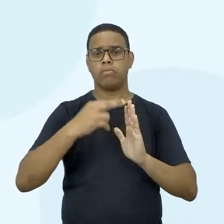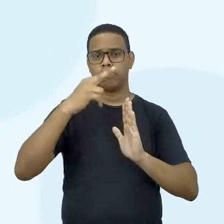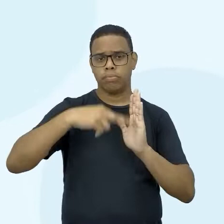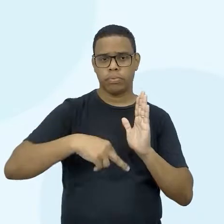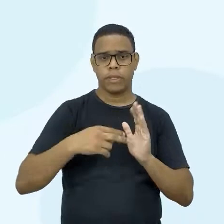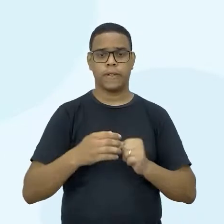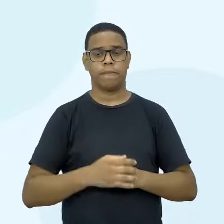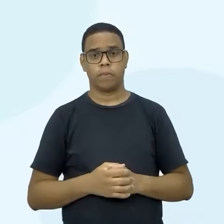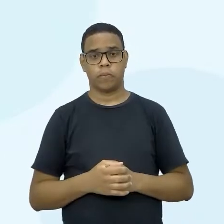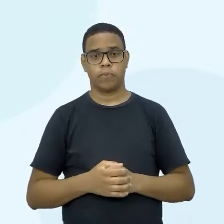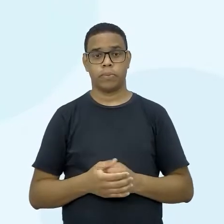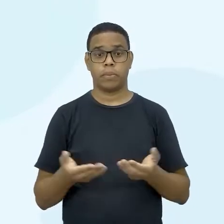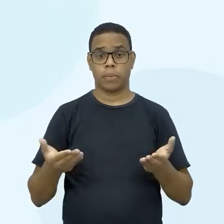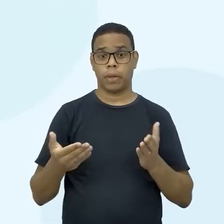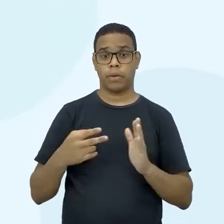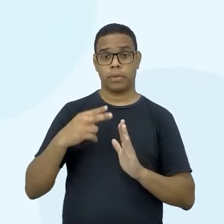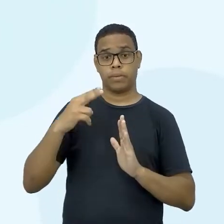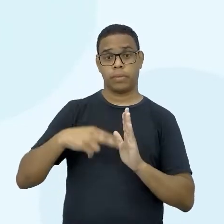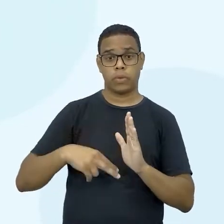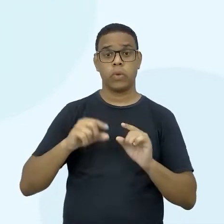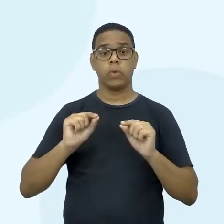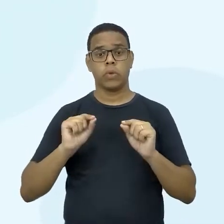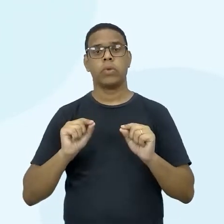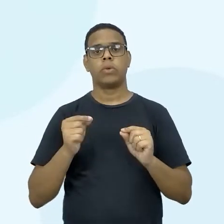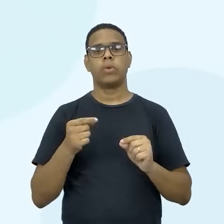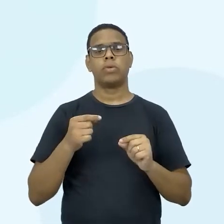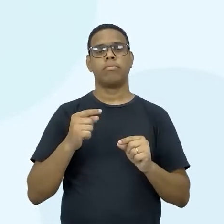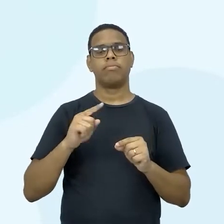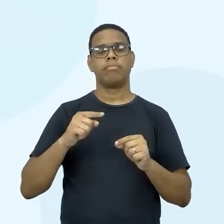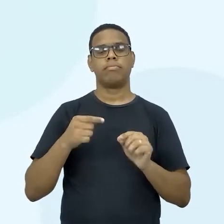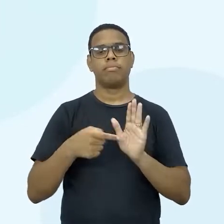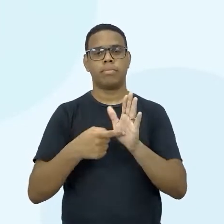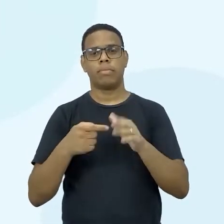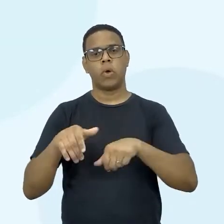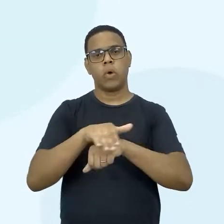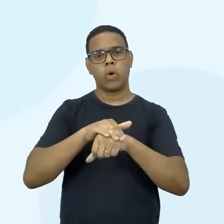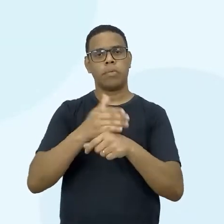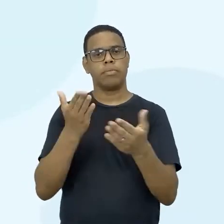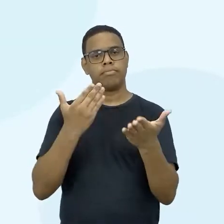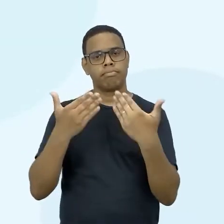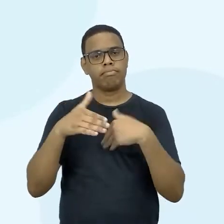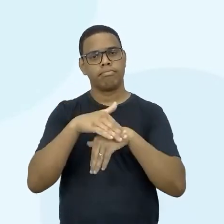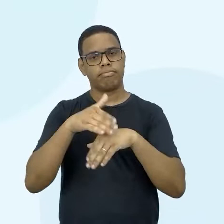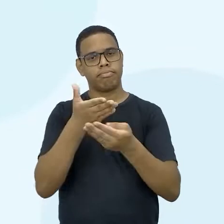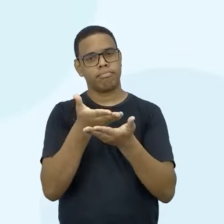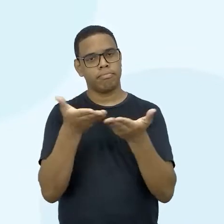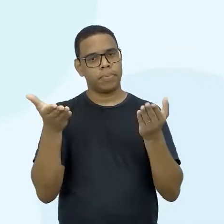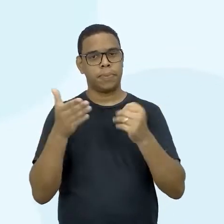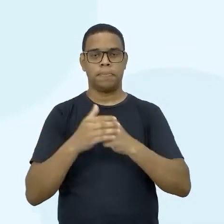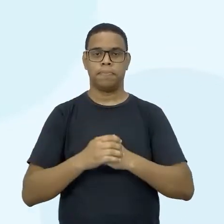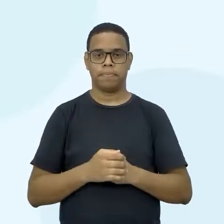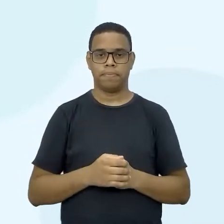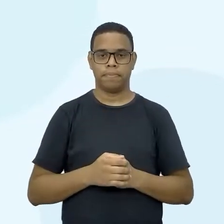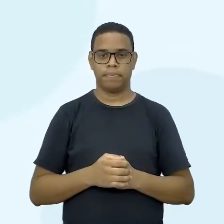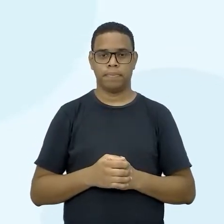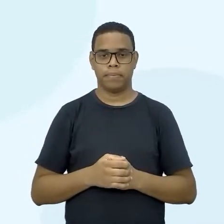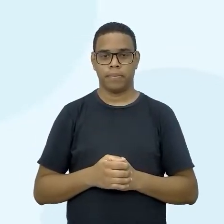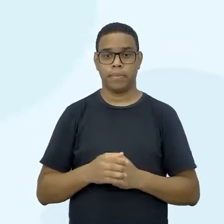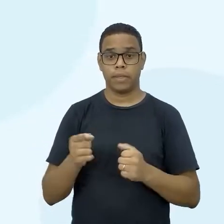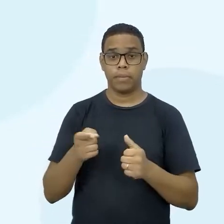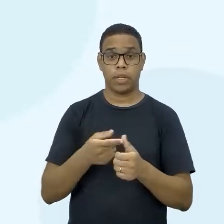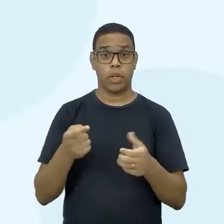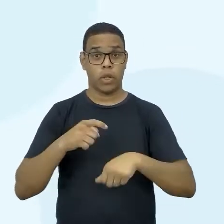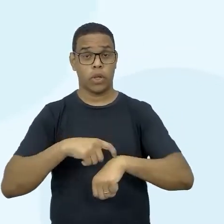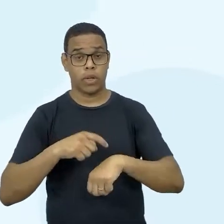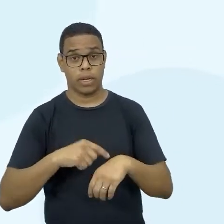fazer mesmo é ler o próximo slide e trocar uma ideia aqui com vocês. Primeira coisa, né, hora da